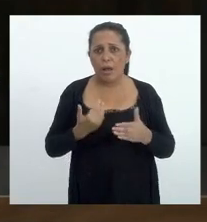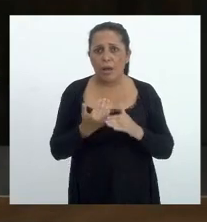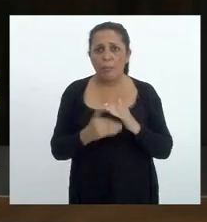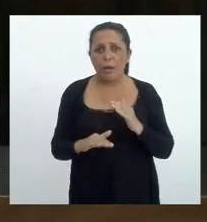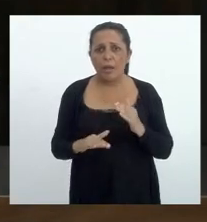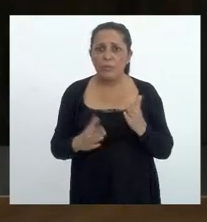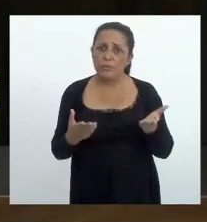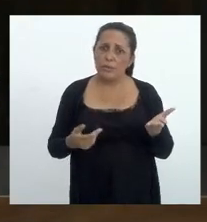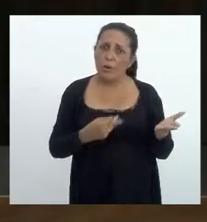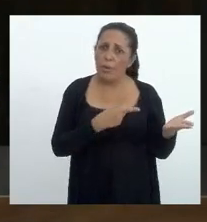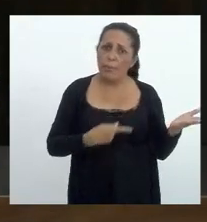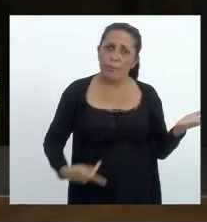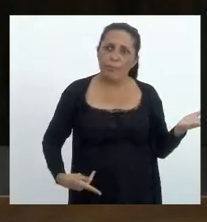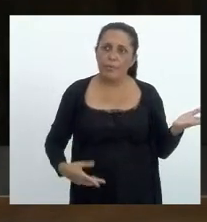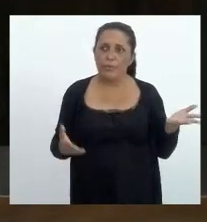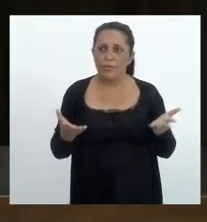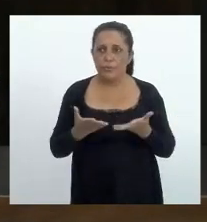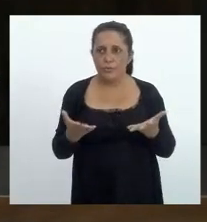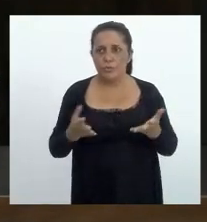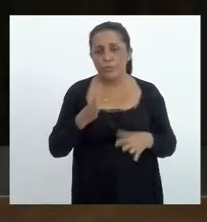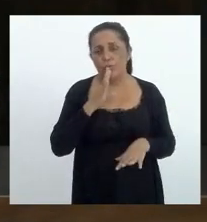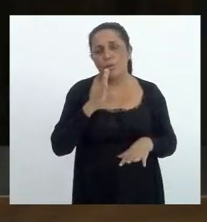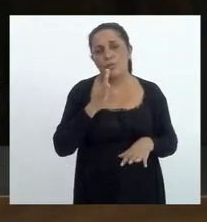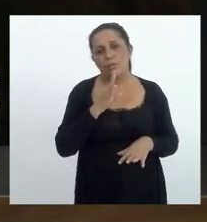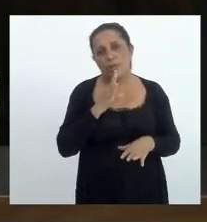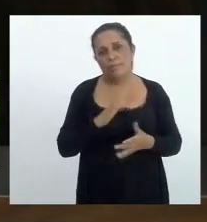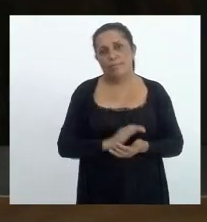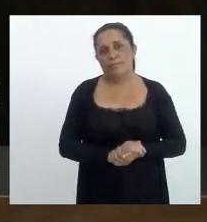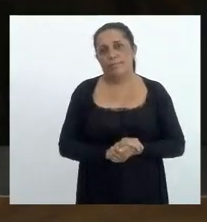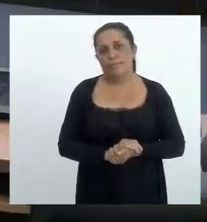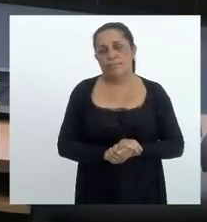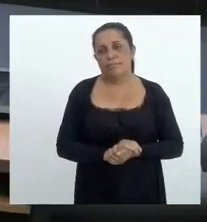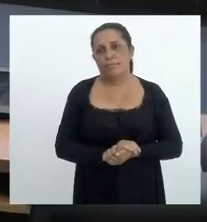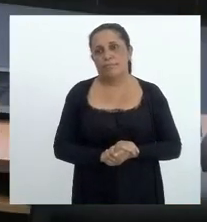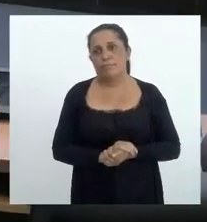é público. Então, se possível, por favor.